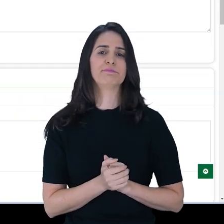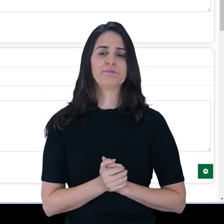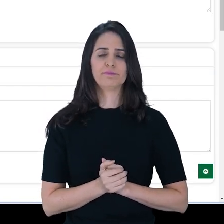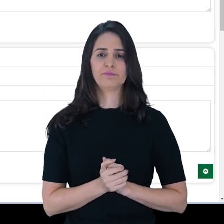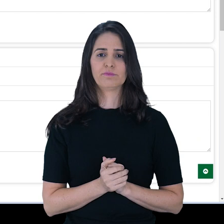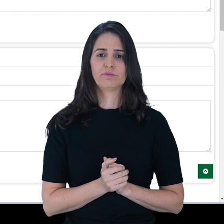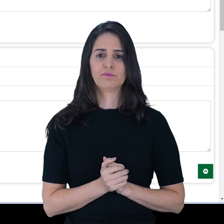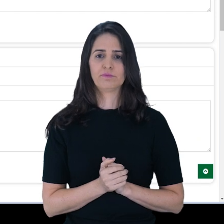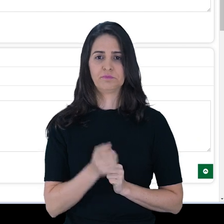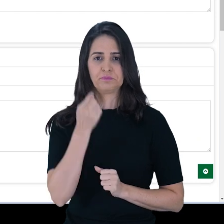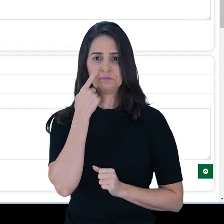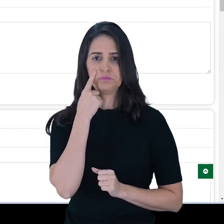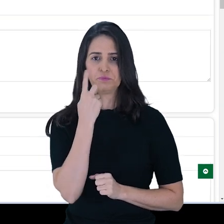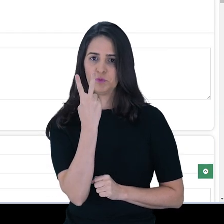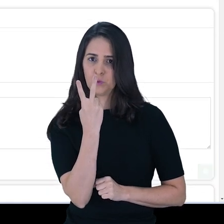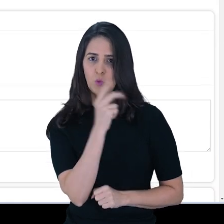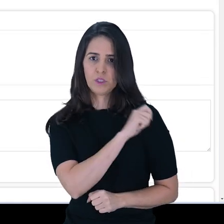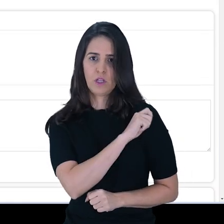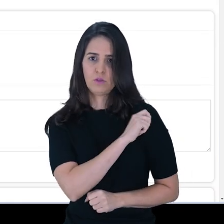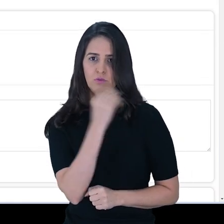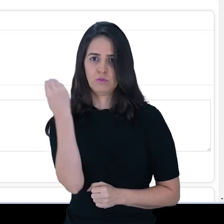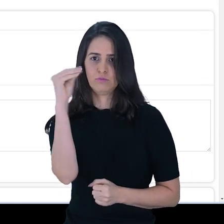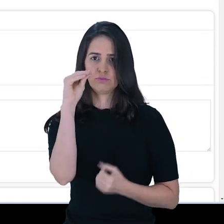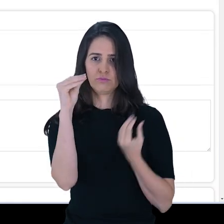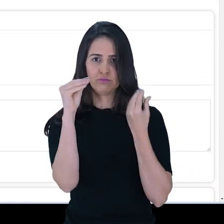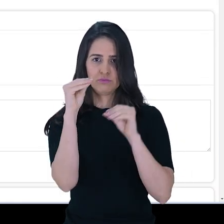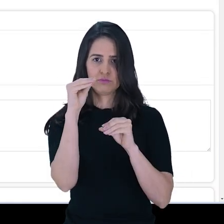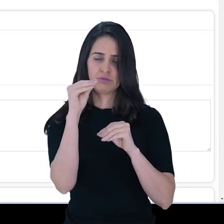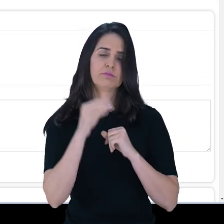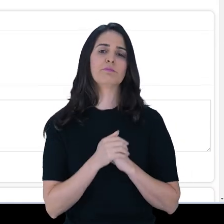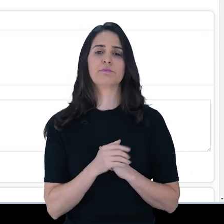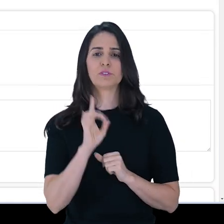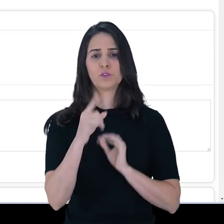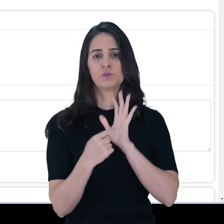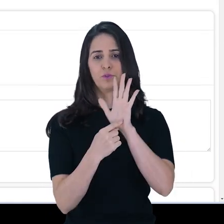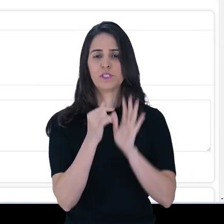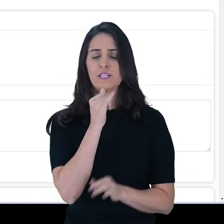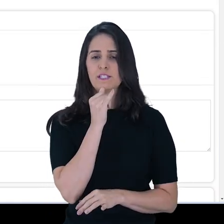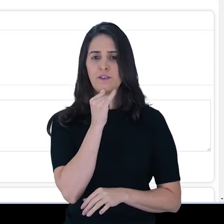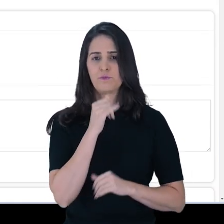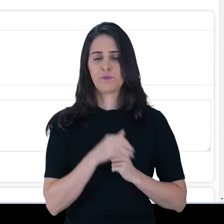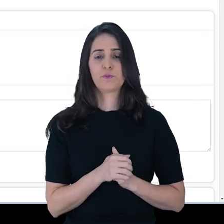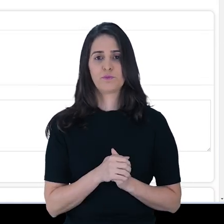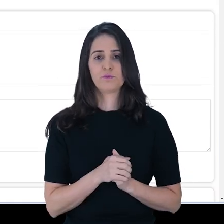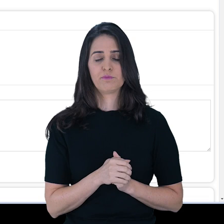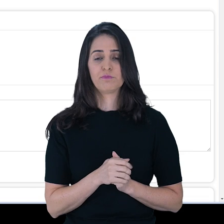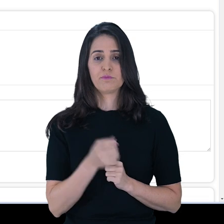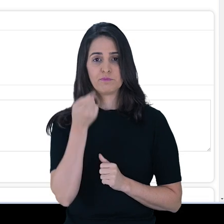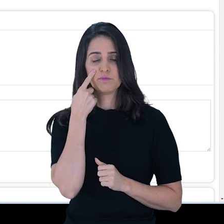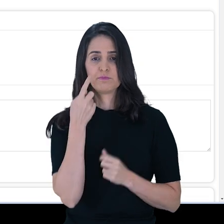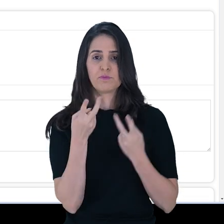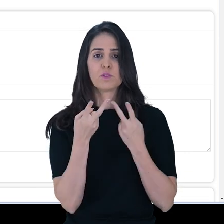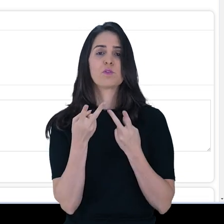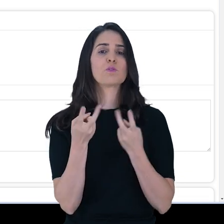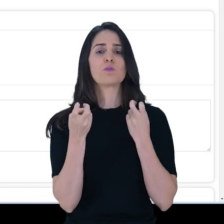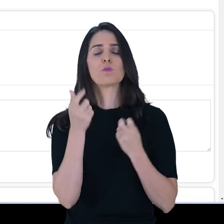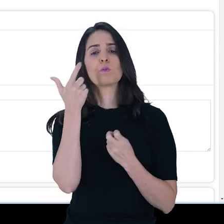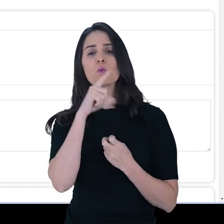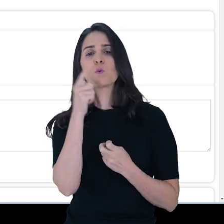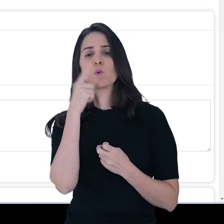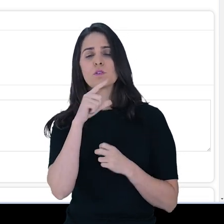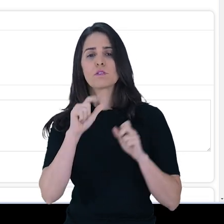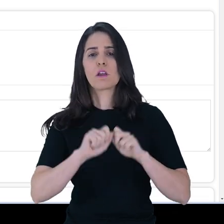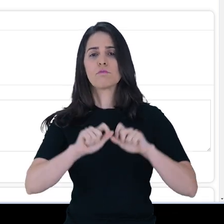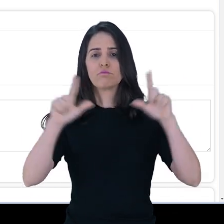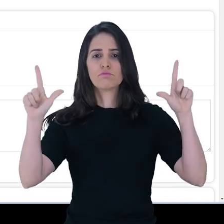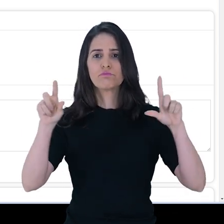eu tenho dois alunos que postaram aqui como exemplo E aí eu consigo ver as mensagens né as